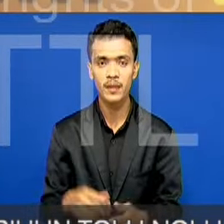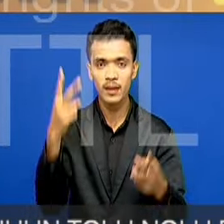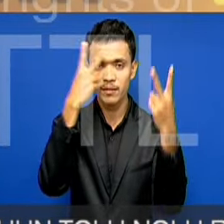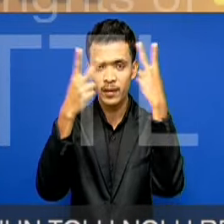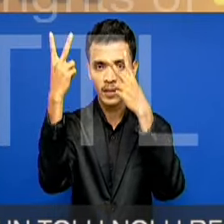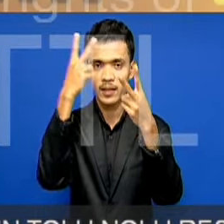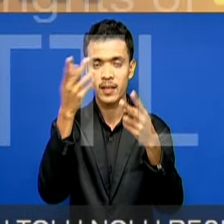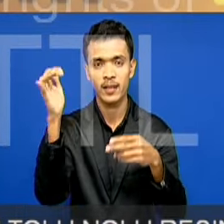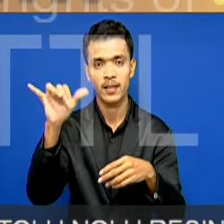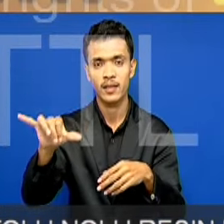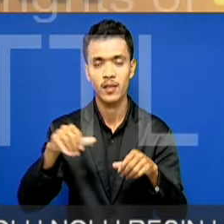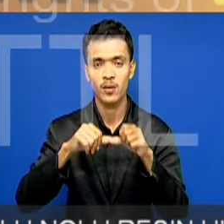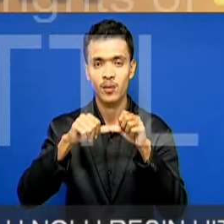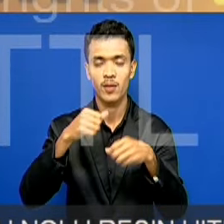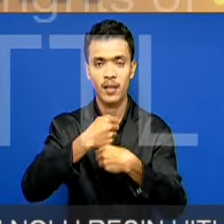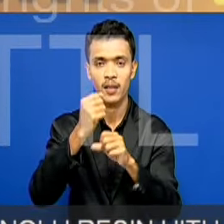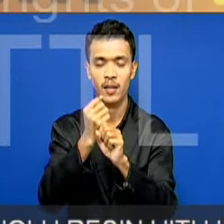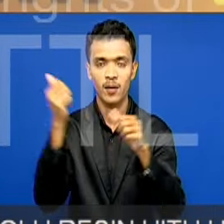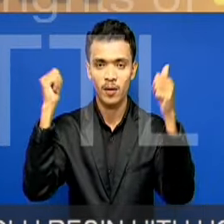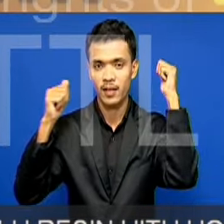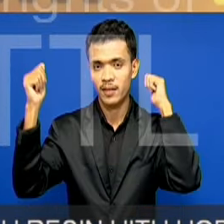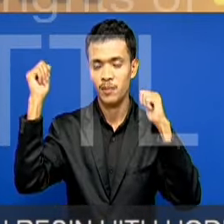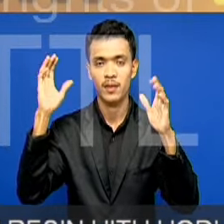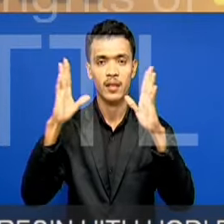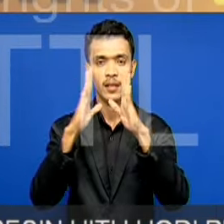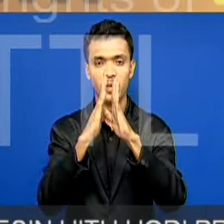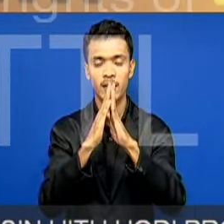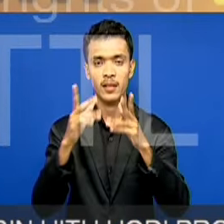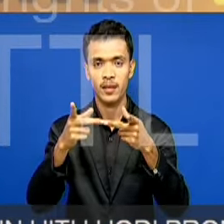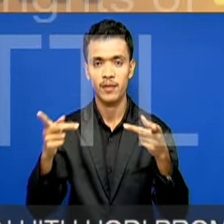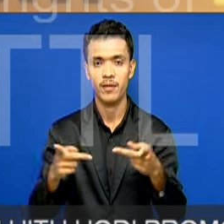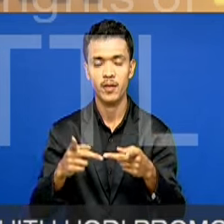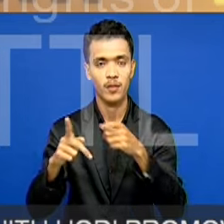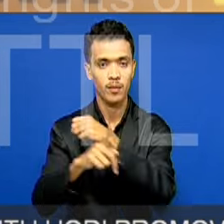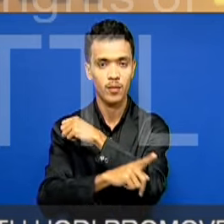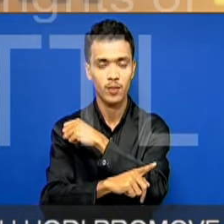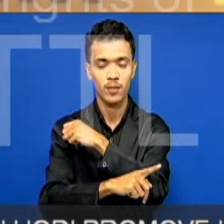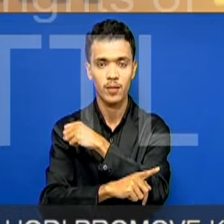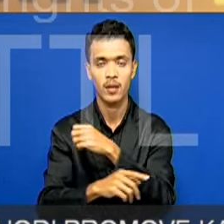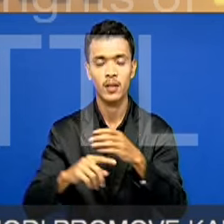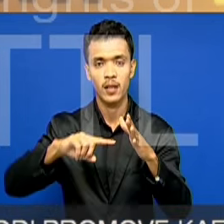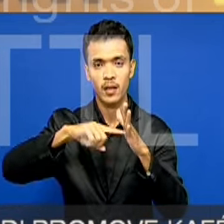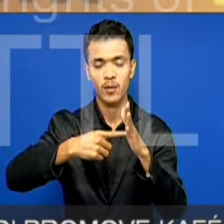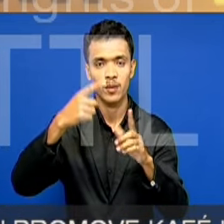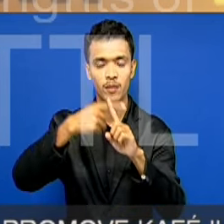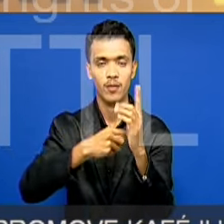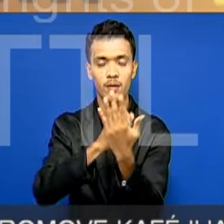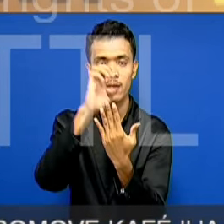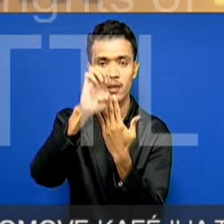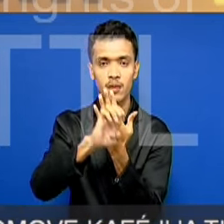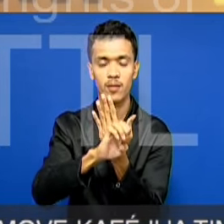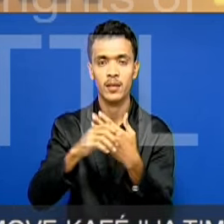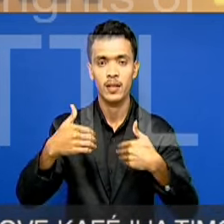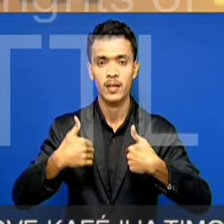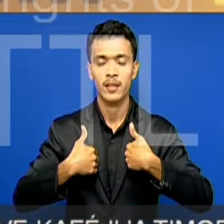Visitante Sira continua a halau atividade espiritual e a Santuário Fátima Lisboa, Portugal, mas que reinício fulanzui no moço incidente